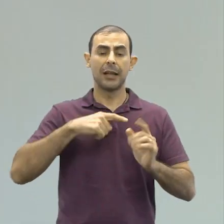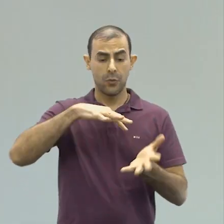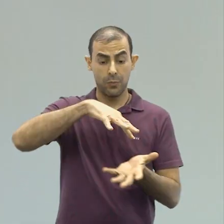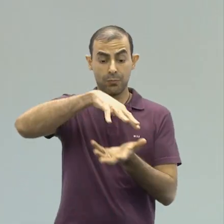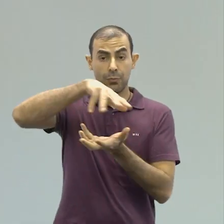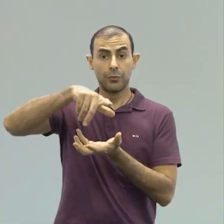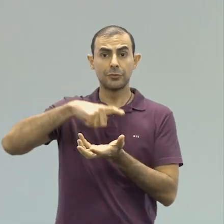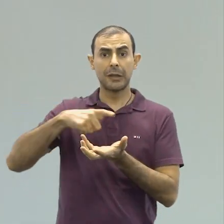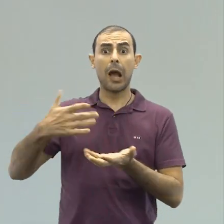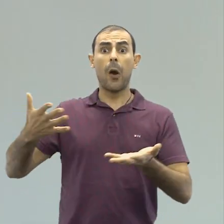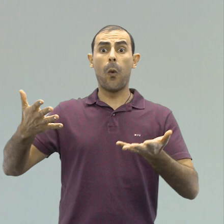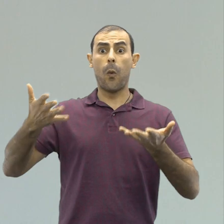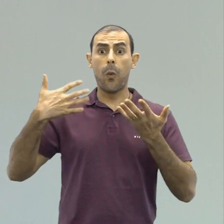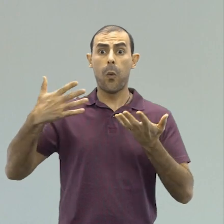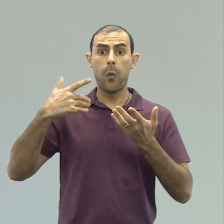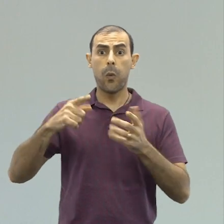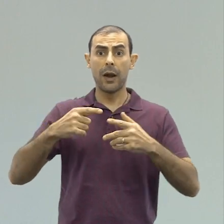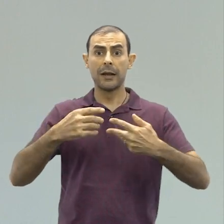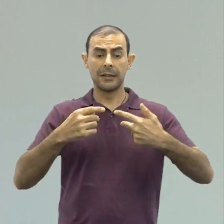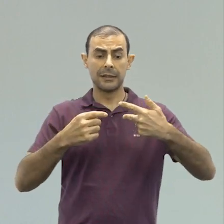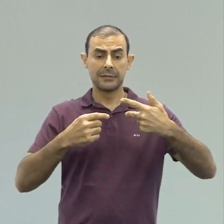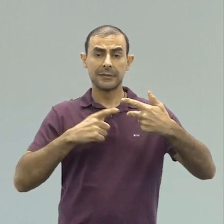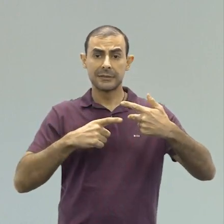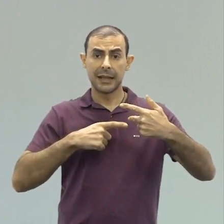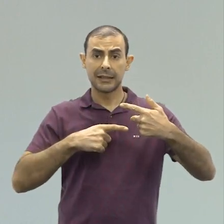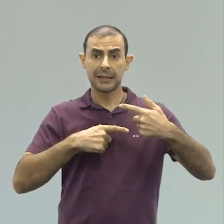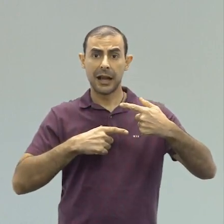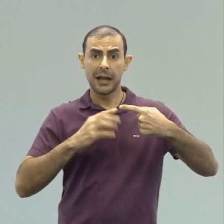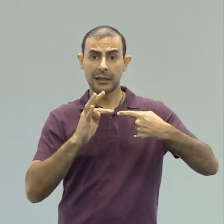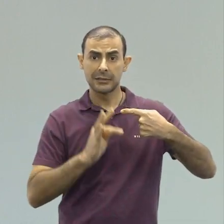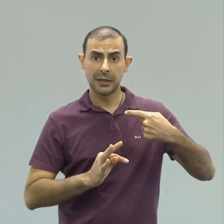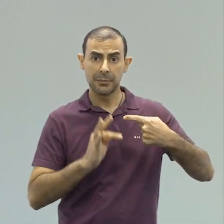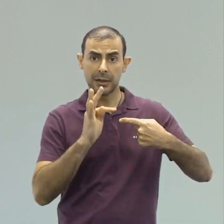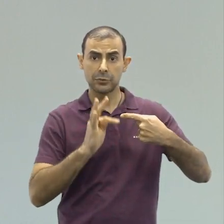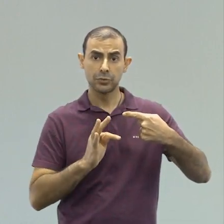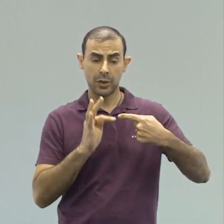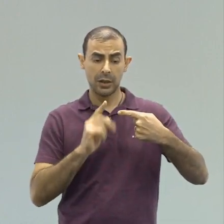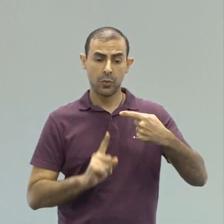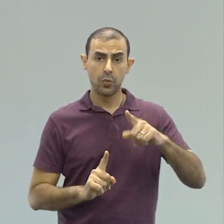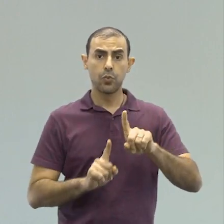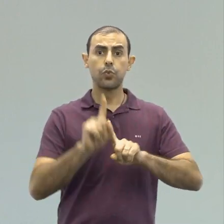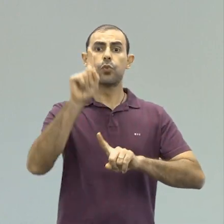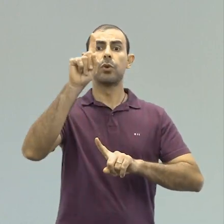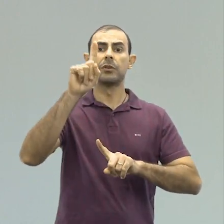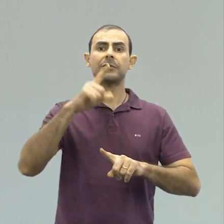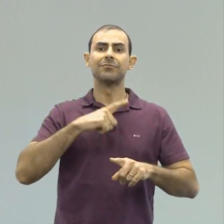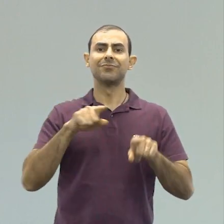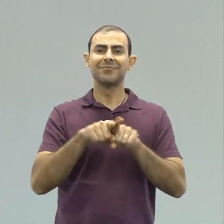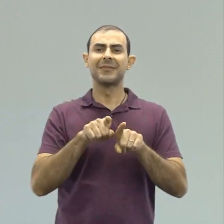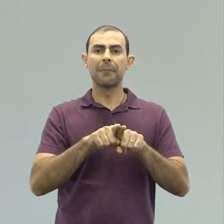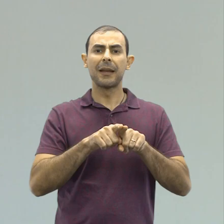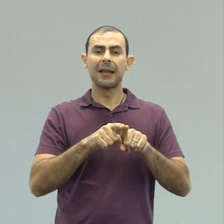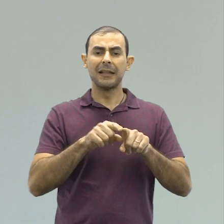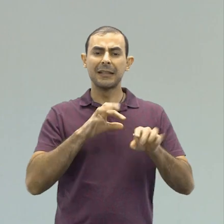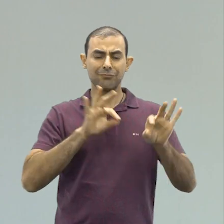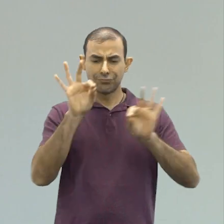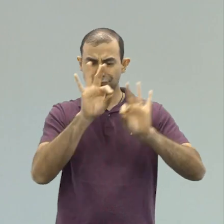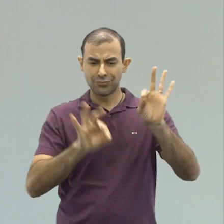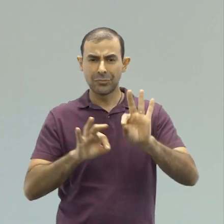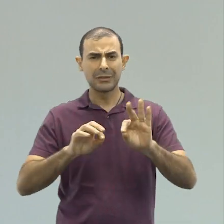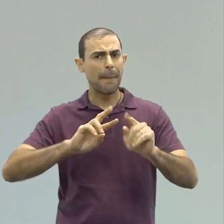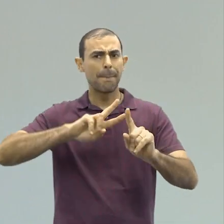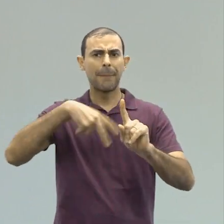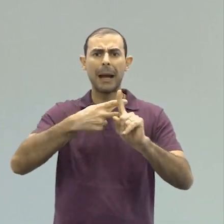aquecimento global. E uma característica desse aquecimento, Dai, é que há um aumento da proliferação dos insetos. Os insetos eles gostam de calor